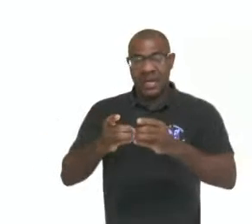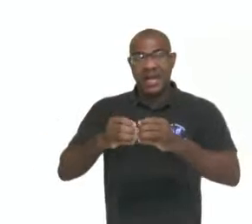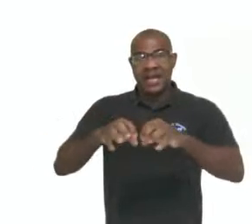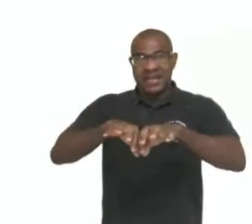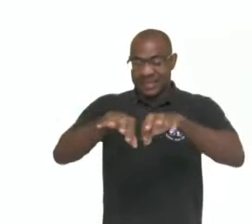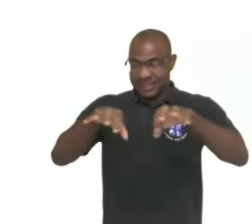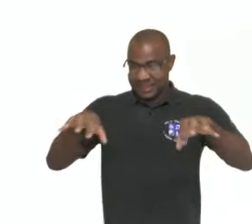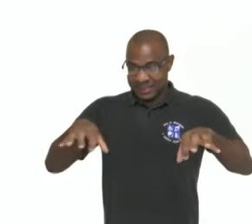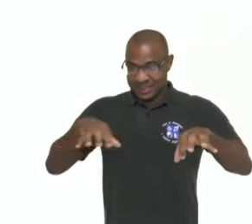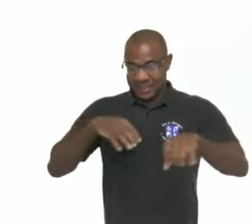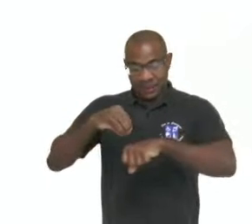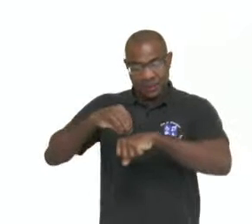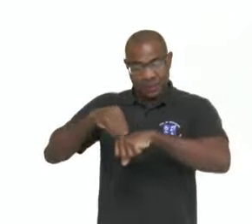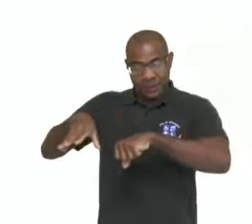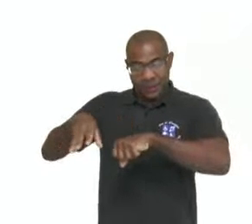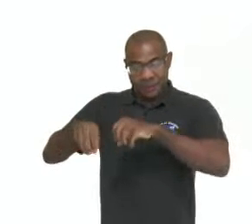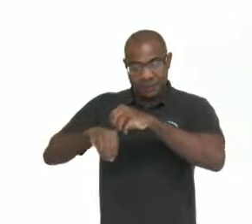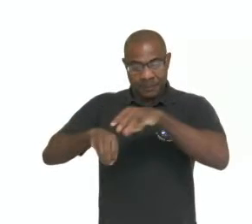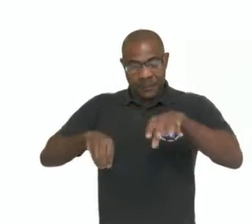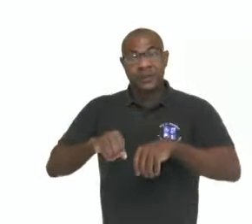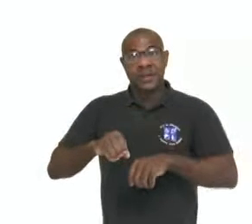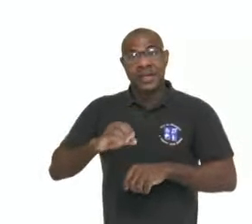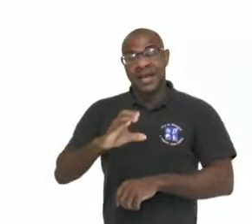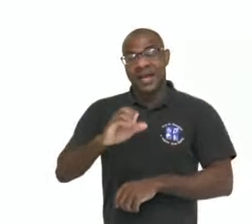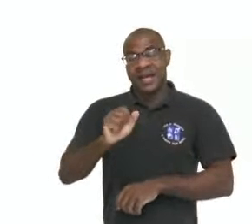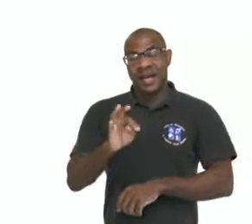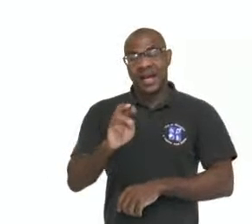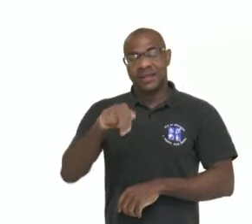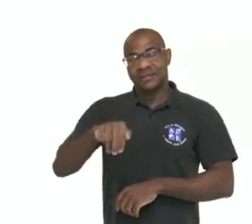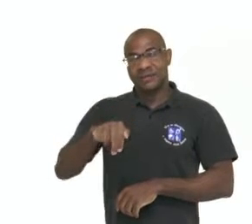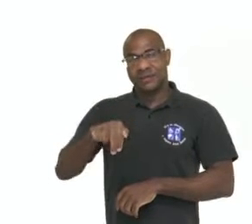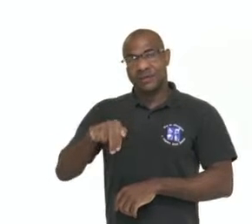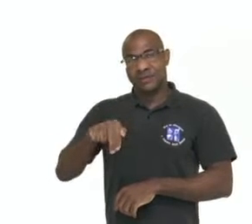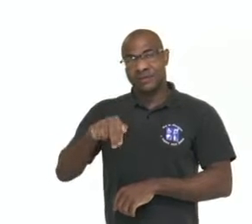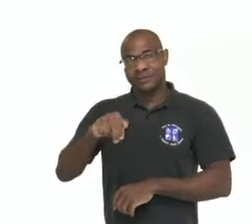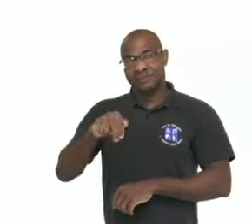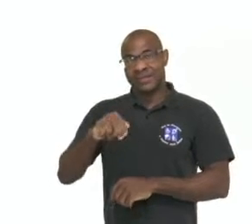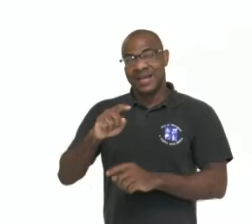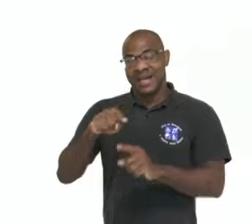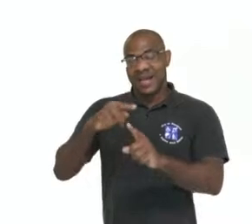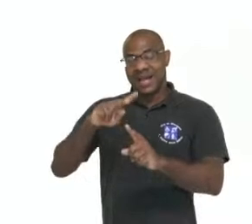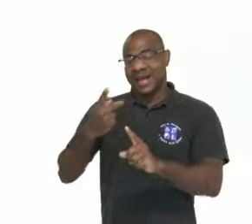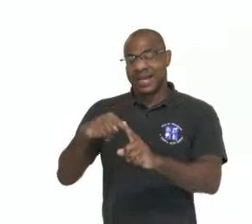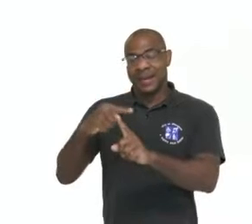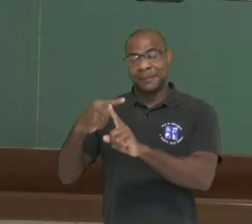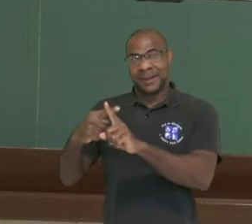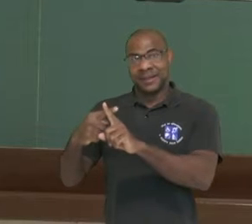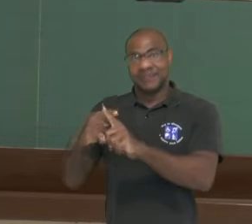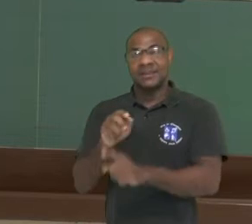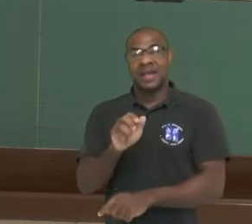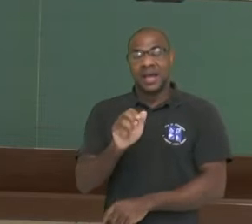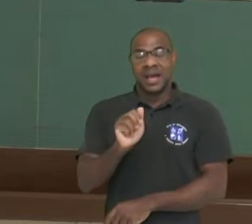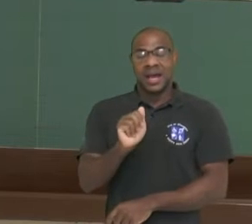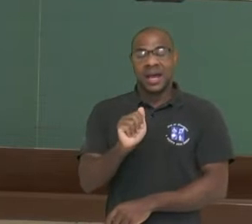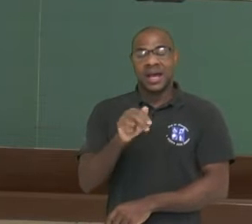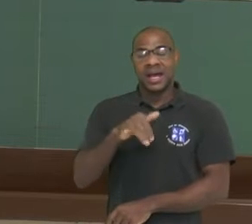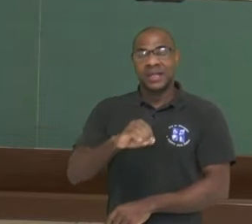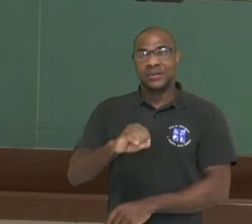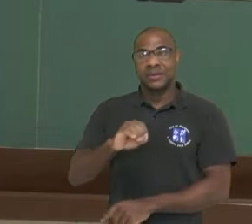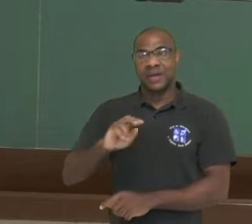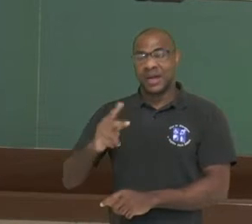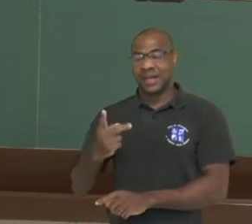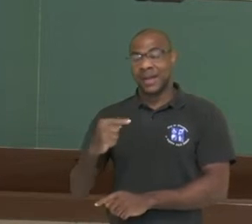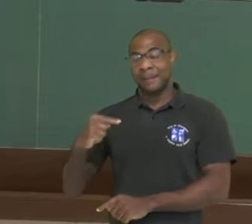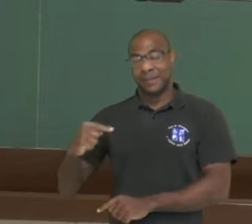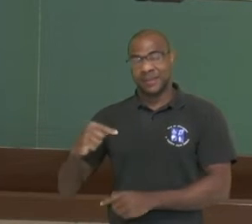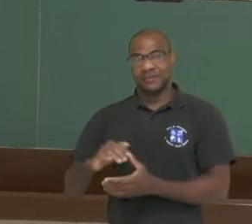um cátion diferente de H+ e um ânion diferente de OH-. Então, o sal é uma substância que, quando está em